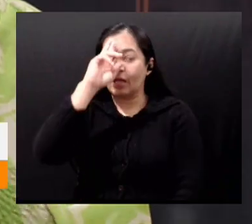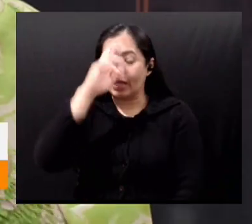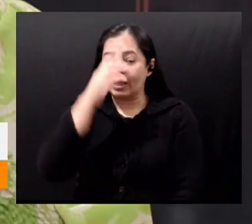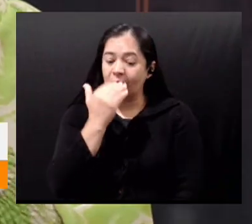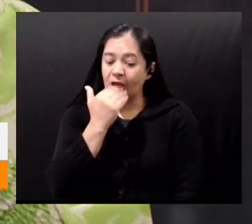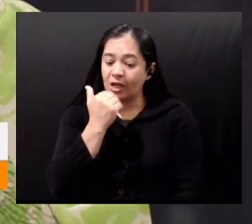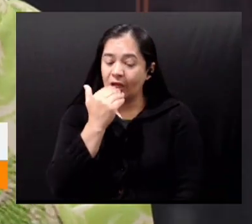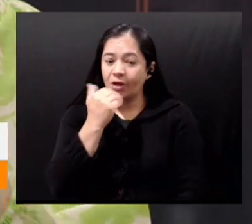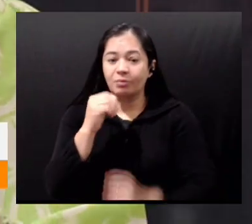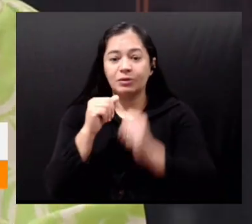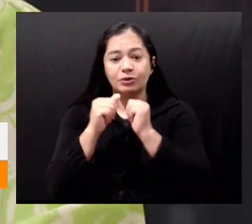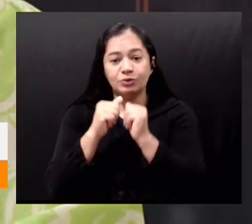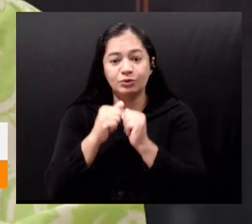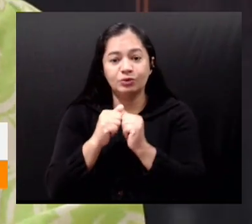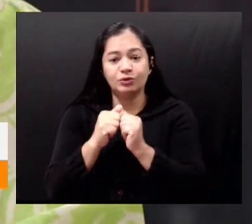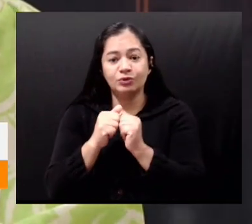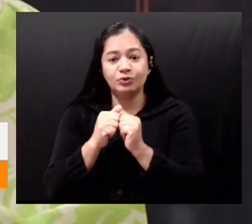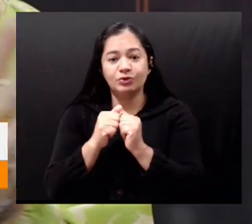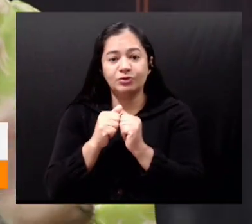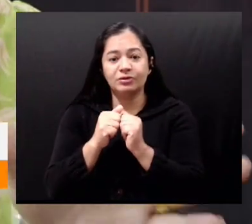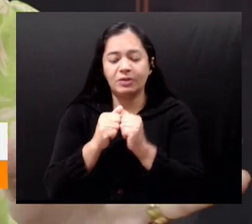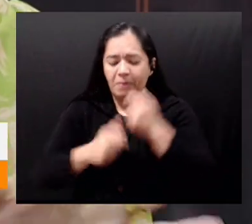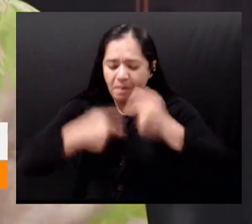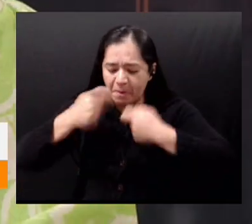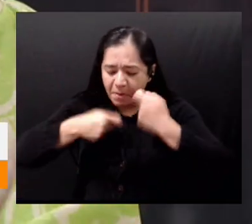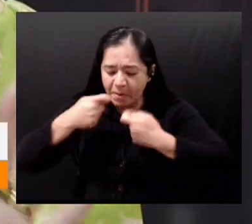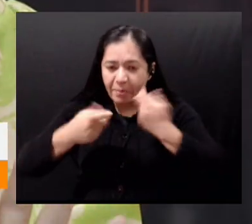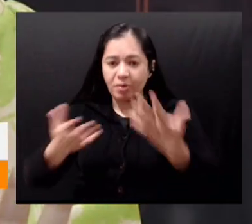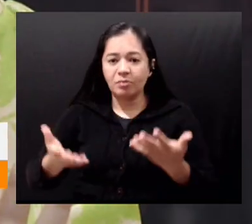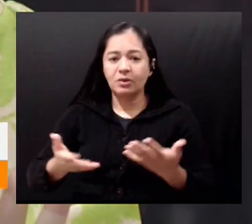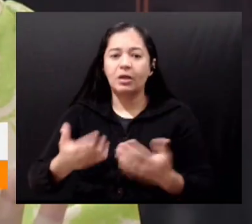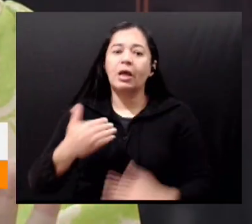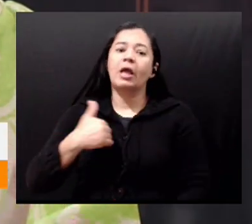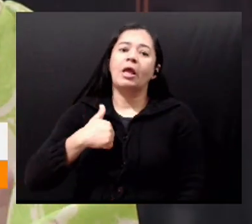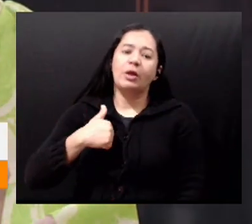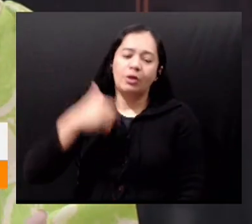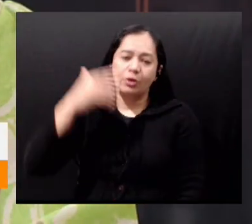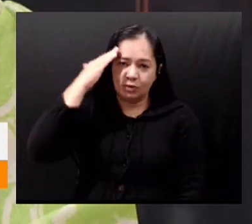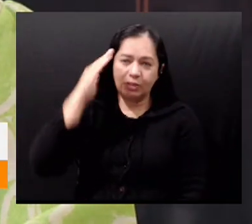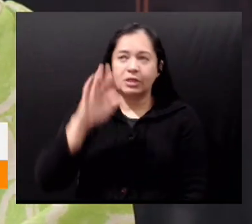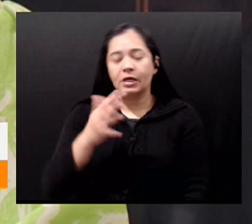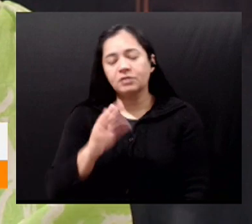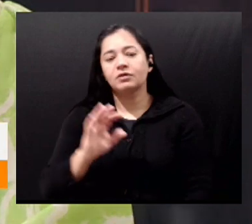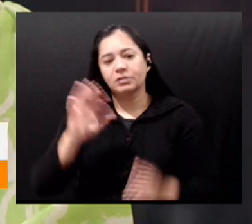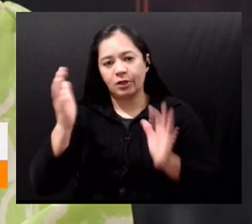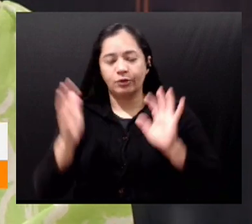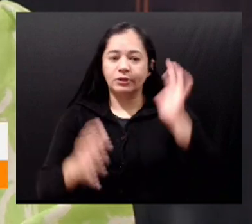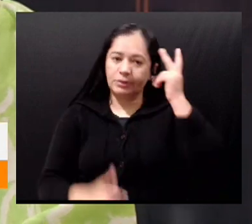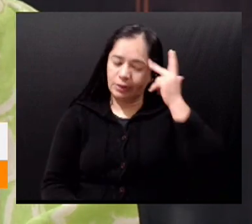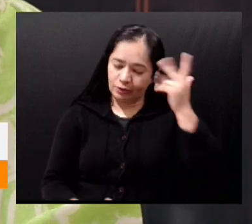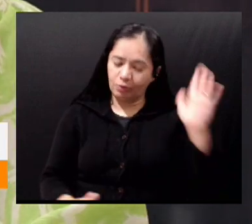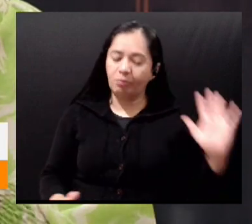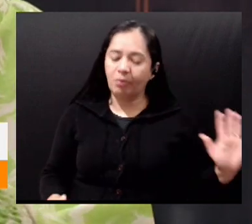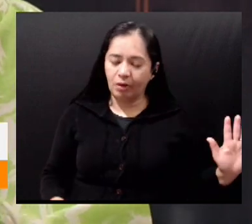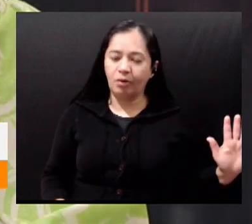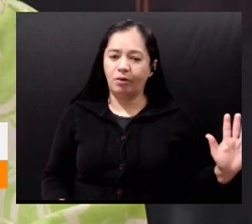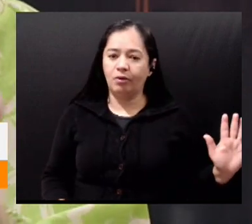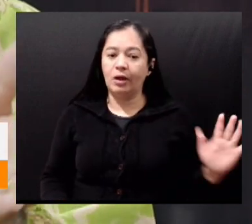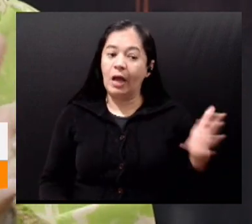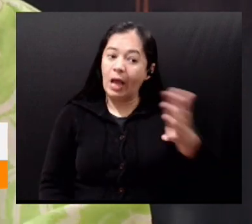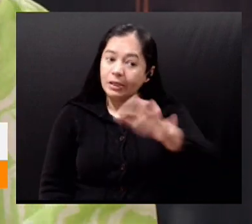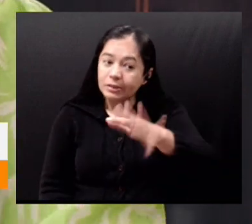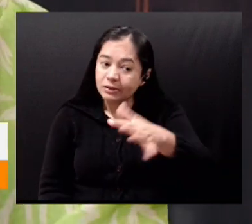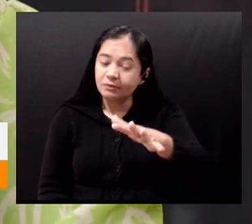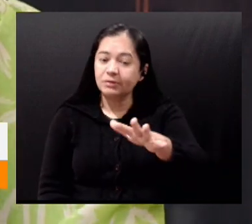né, sai almoçando, comendo qualquer eu entendo que esporadicamente isso é natural, tá, Uhum. Uhum. pessoal? Não vamos julgar isso. Mas